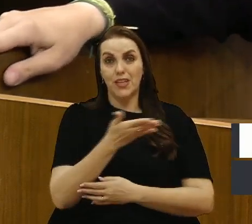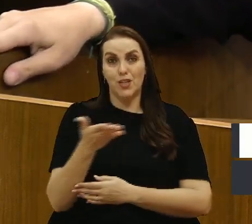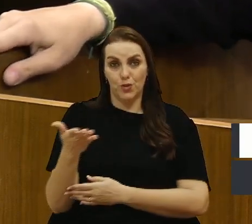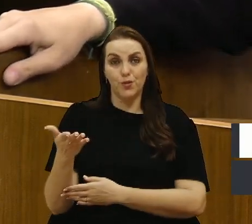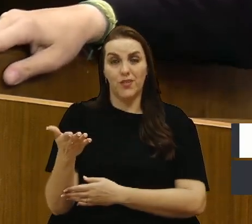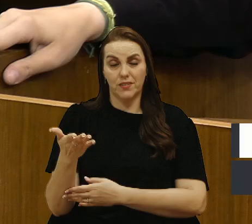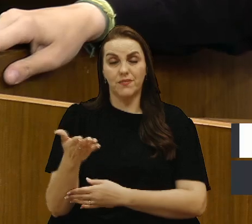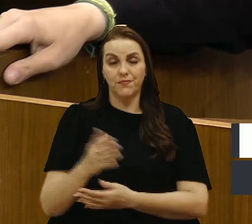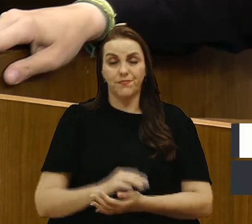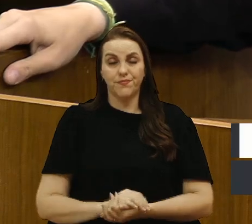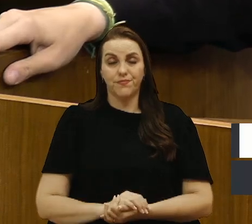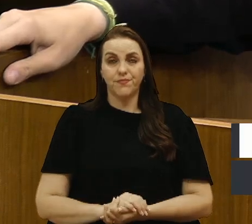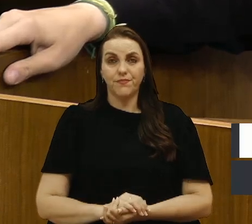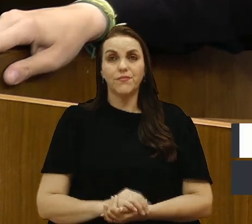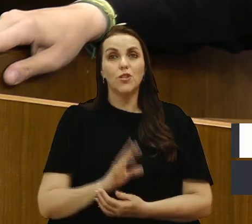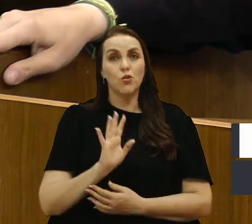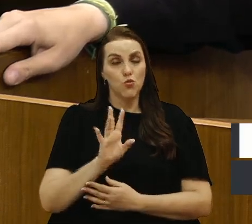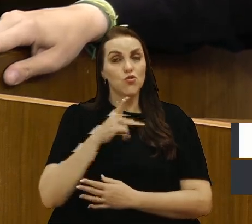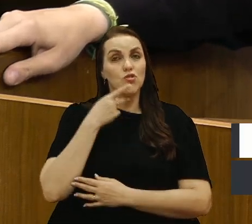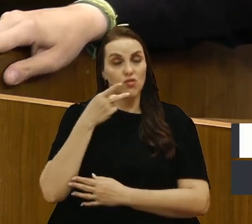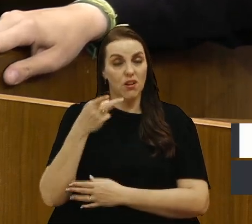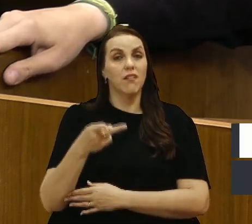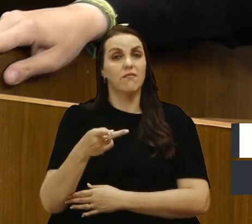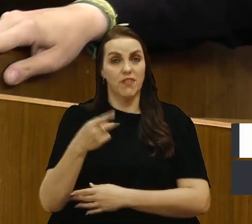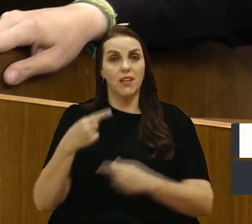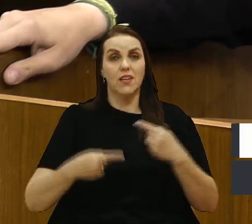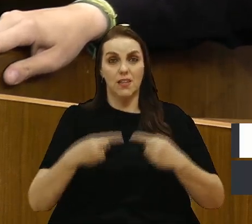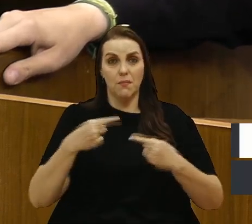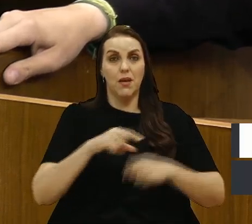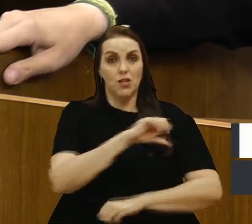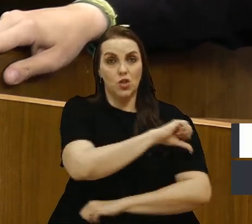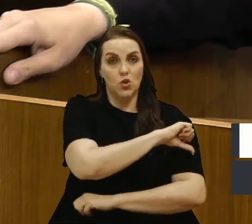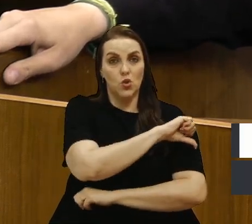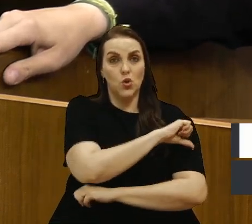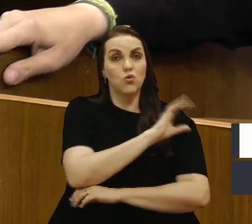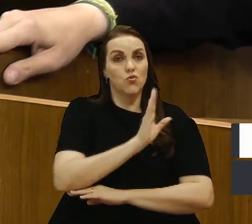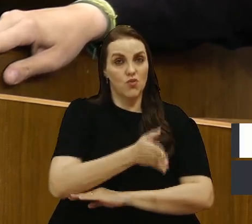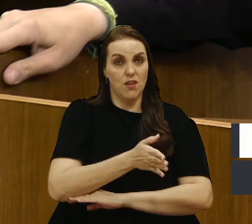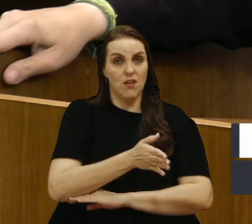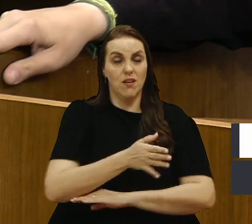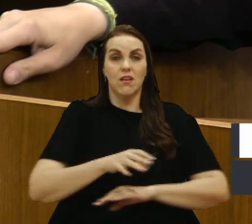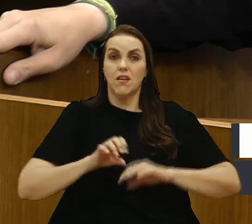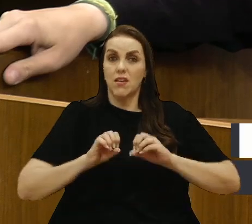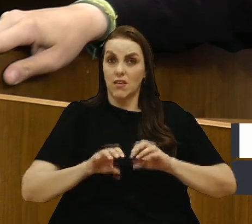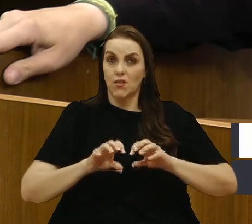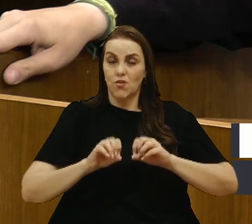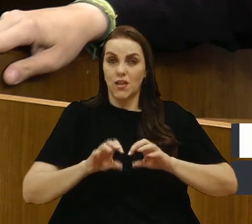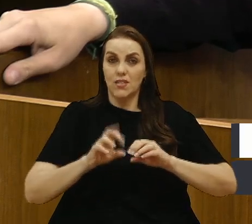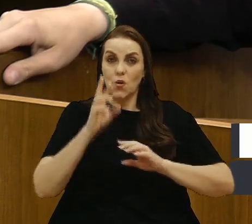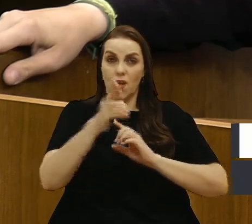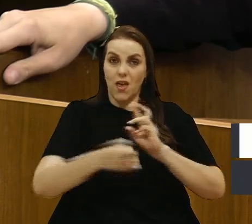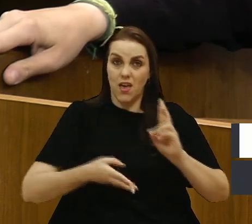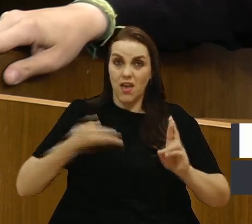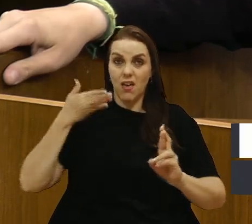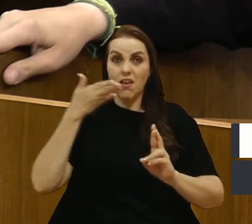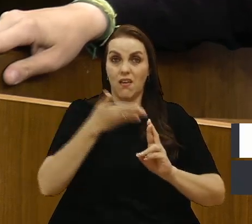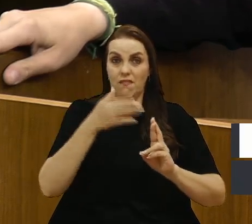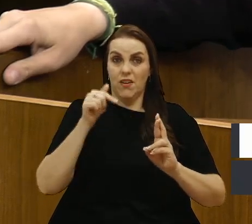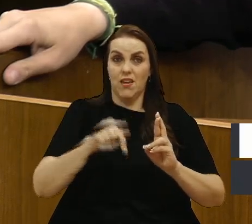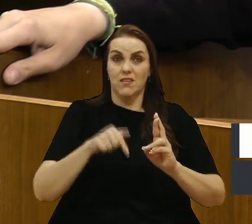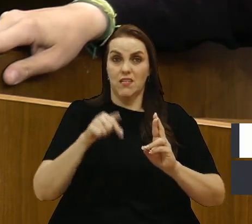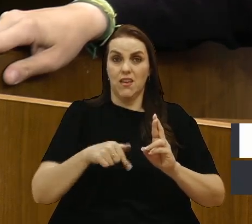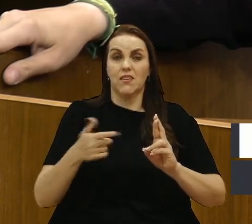aqui, que eu já falei aqui no debate sobre os 9º anos. A nossa educação era referência.